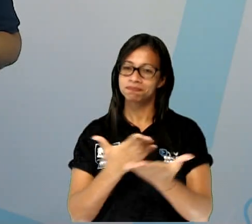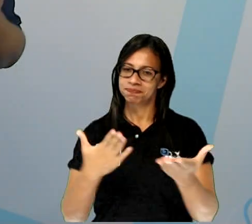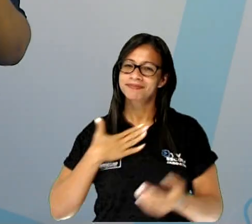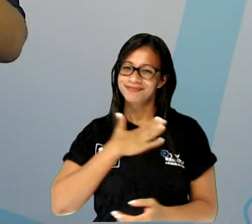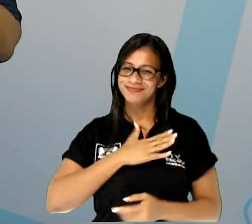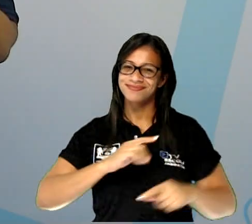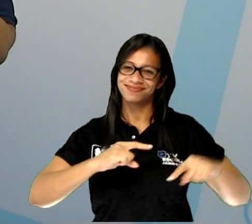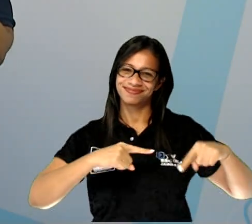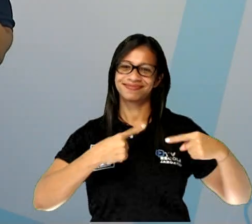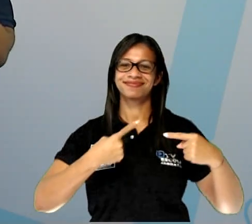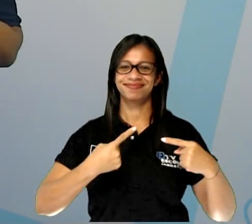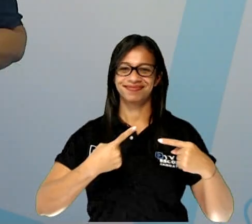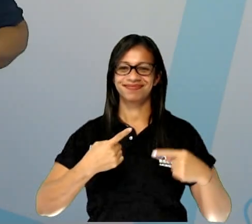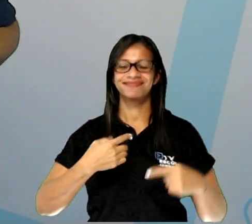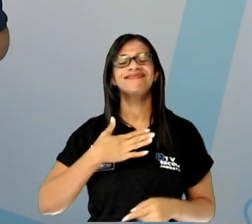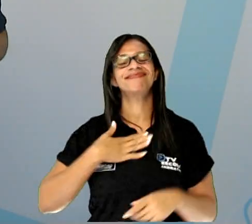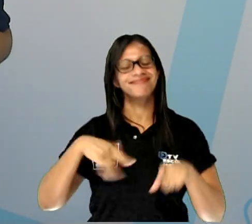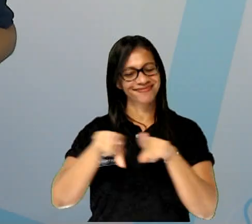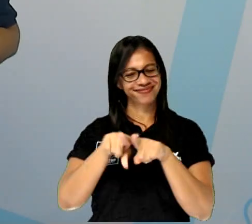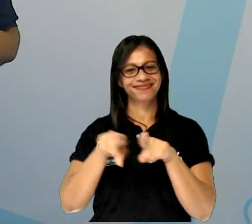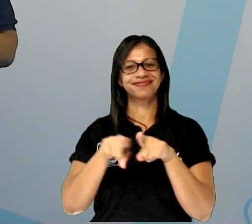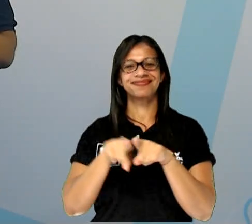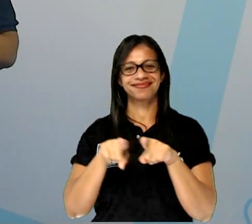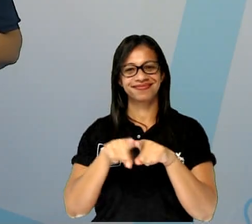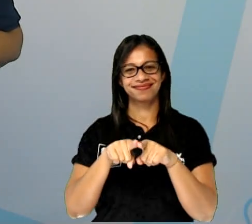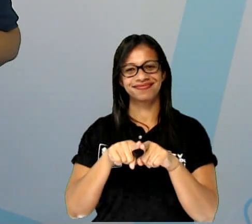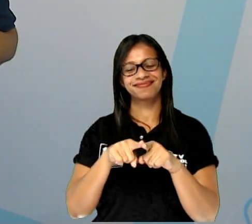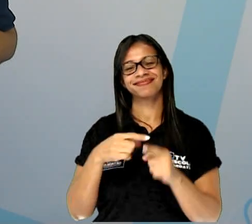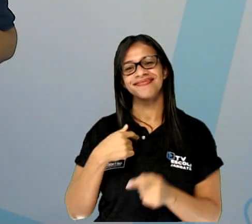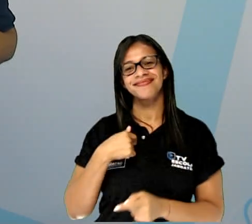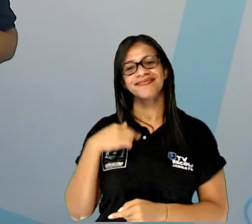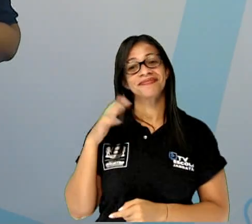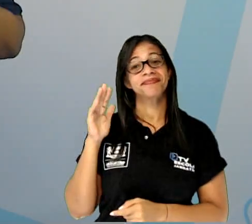desafio? Eu também gostei. Vou me despedindo de